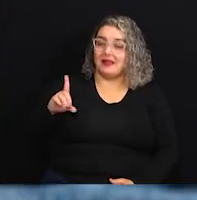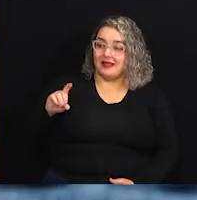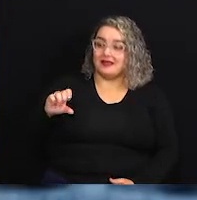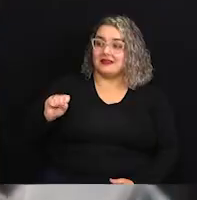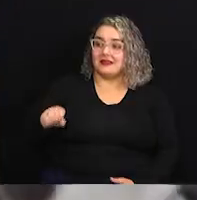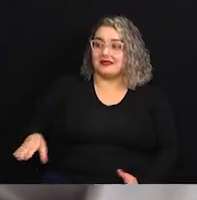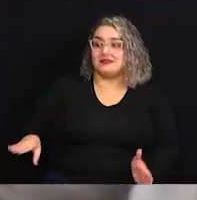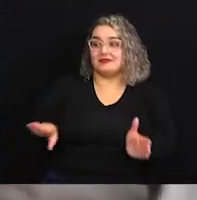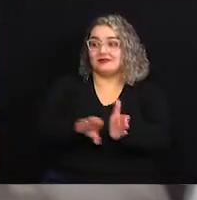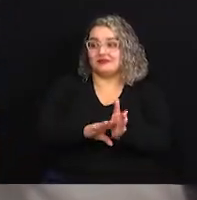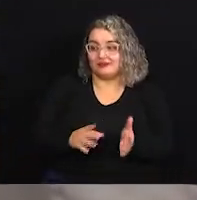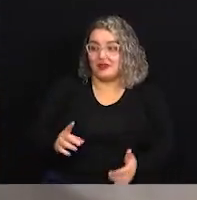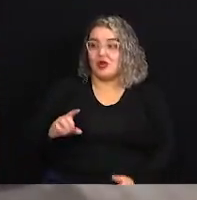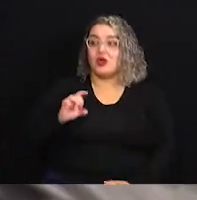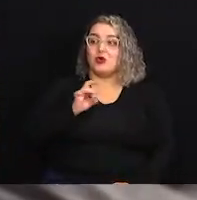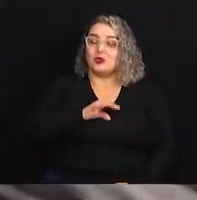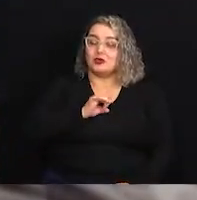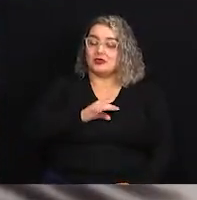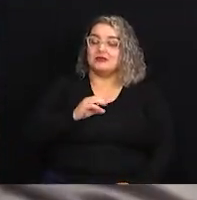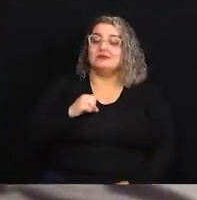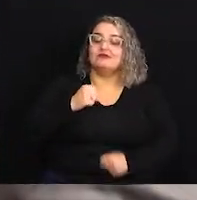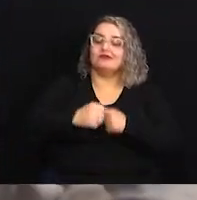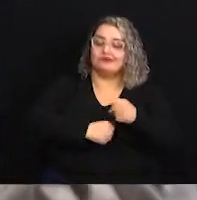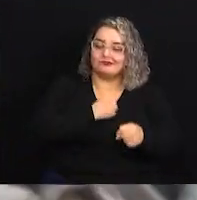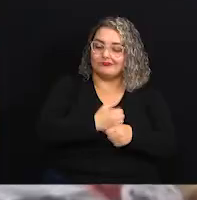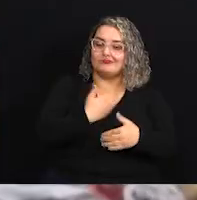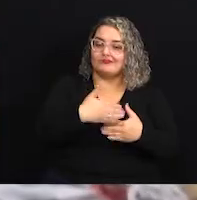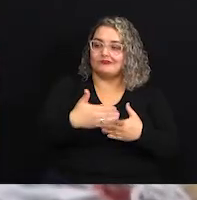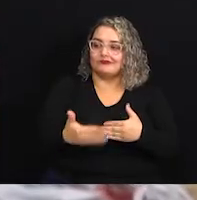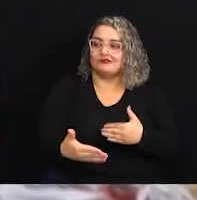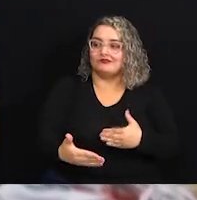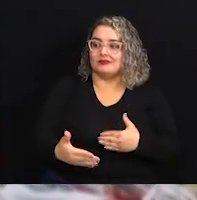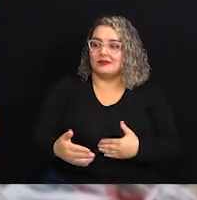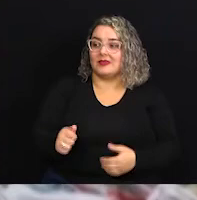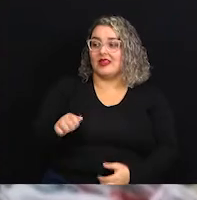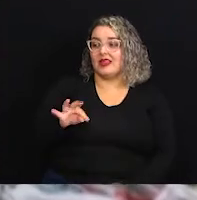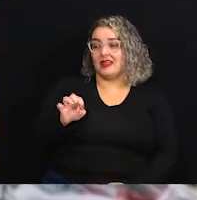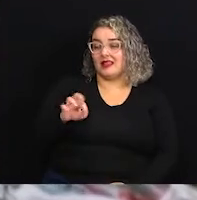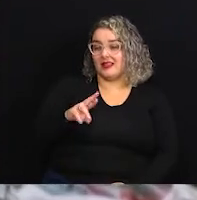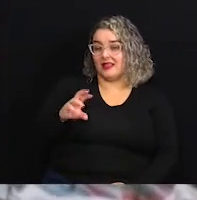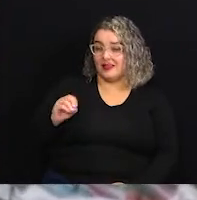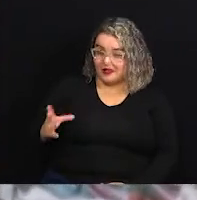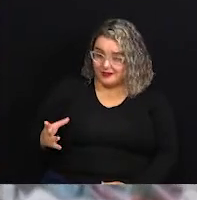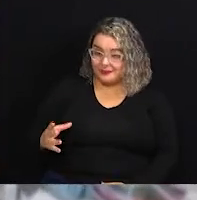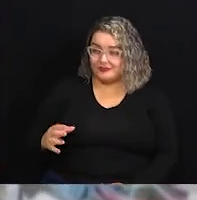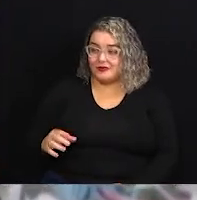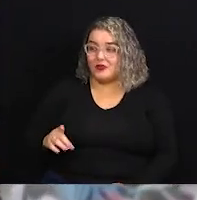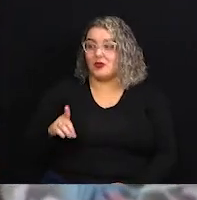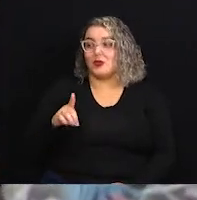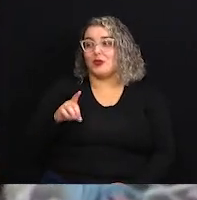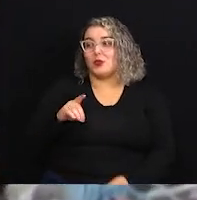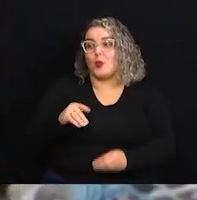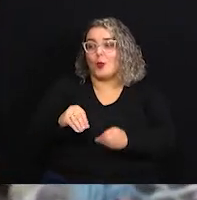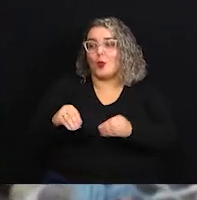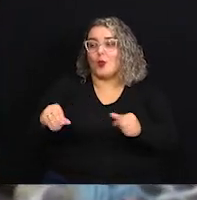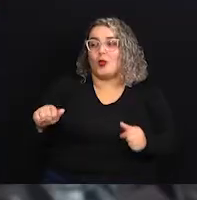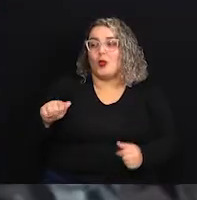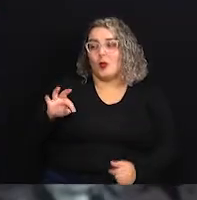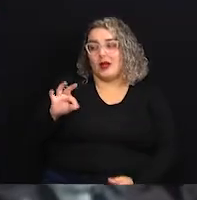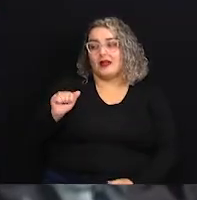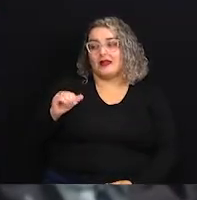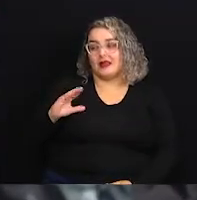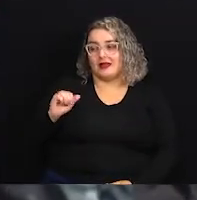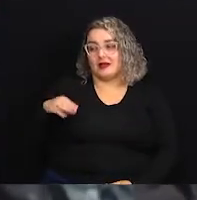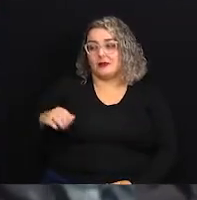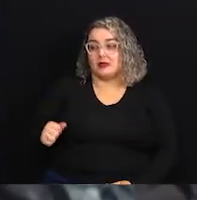que chegam ao Chile todo ano e que acabam em aterros clandestinos no deserto do Atacama, o